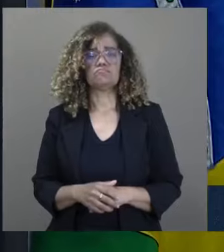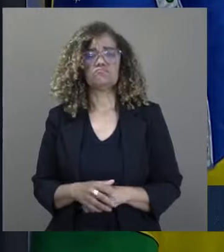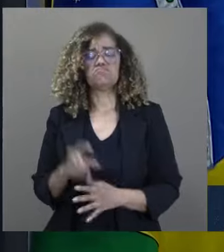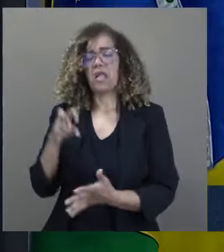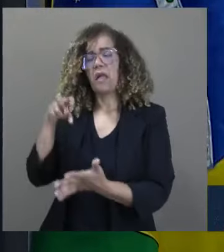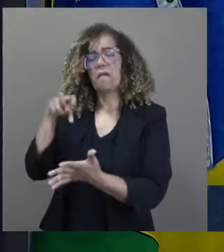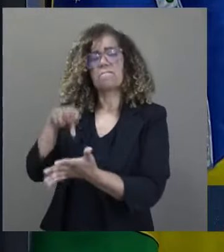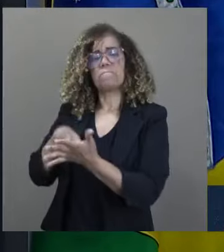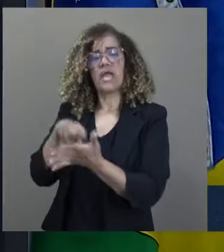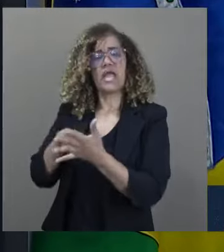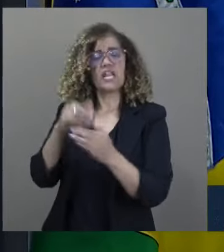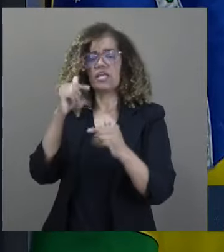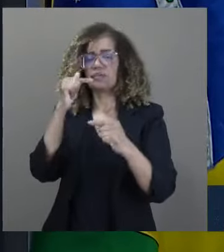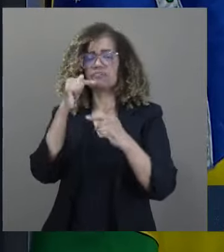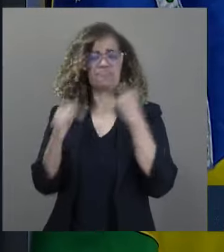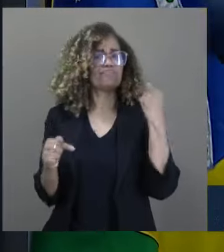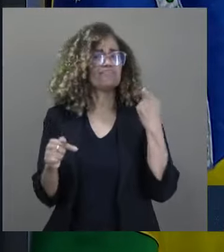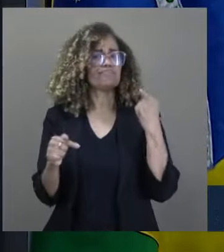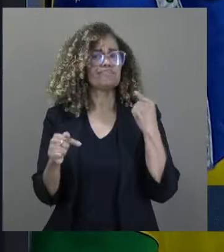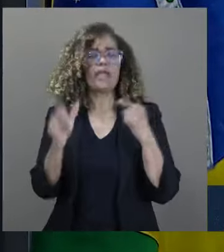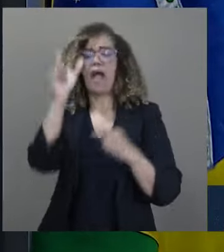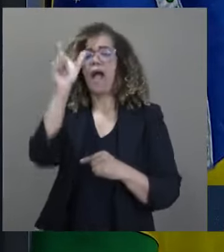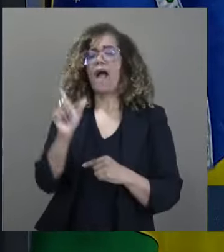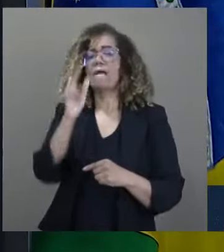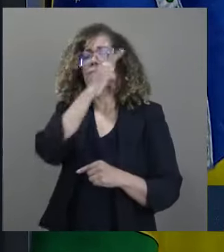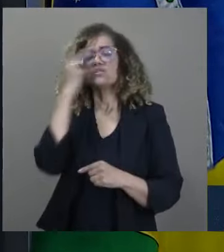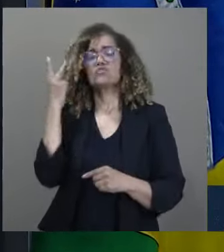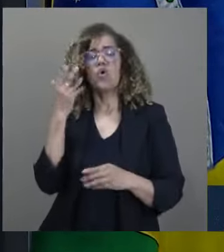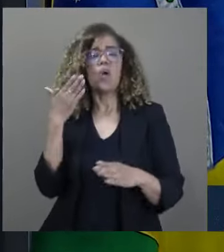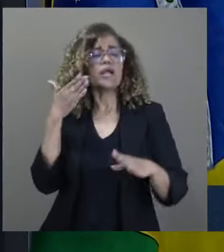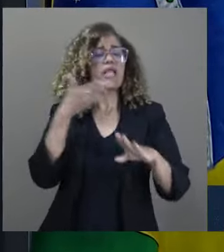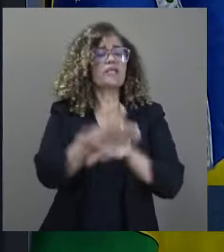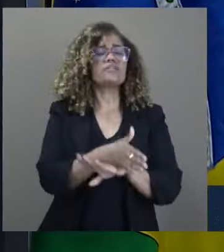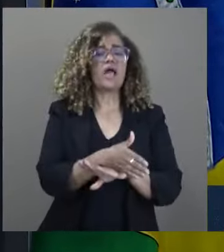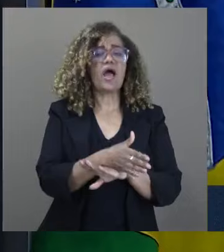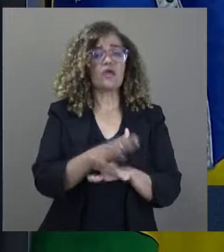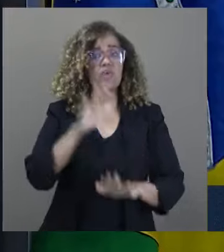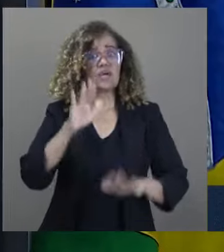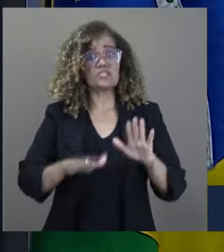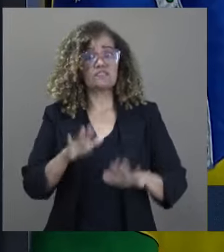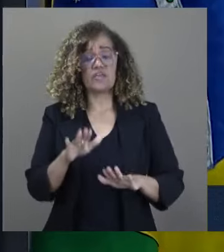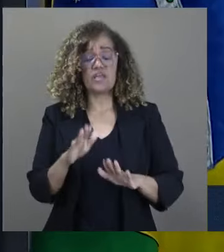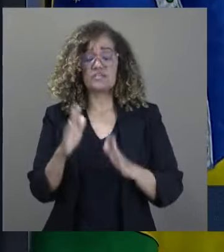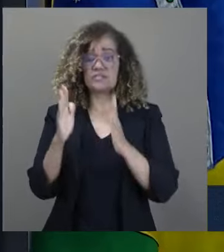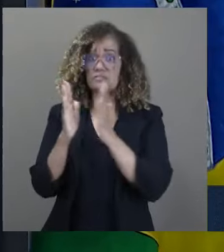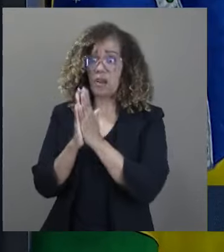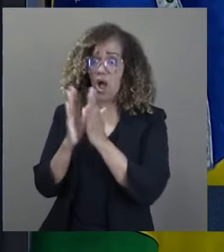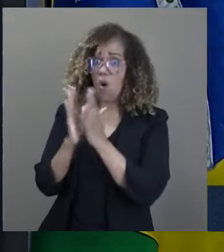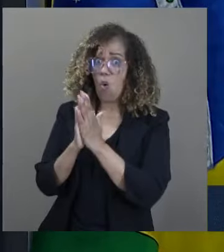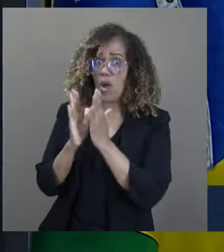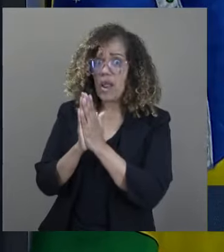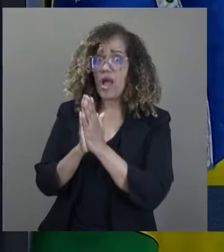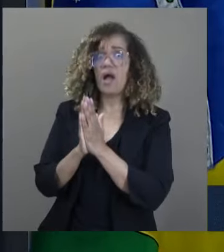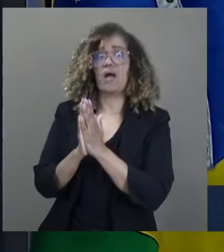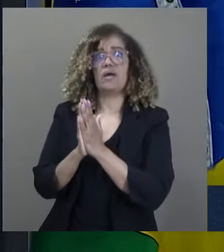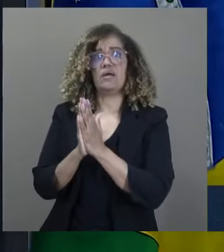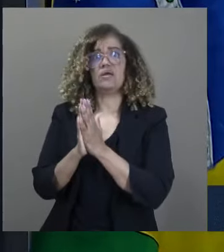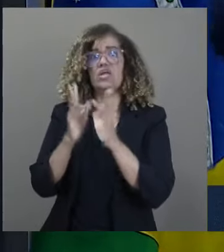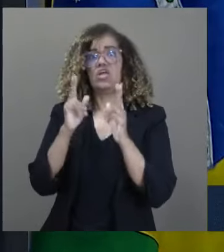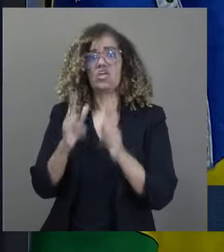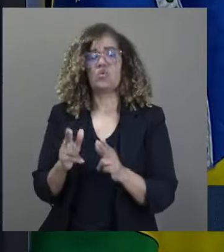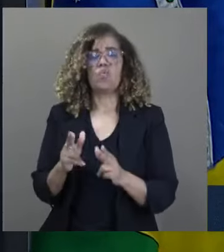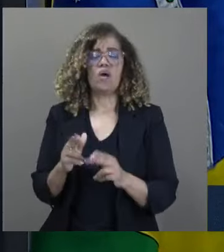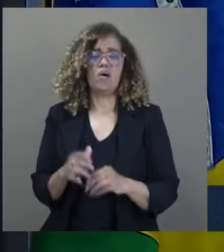completamente desproporcionais a pessoas que entraram aqui, muitas vezes, para orar. Como Maria vai com